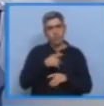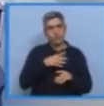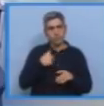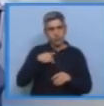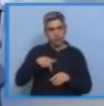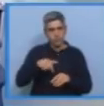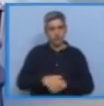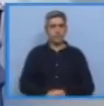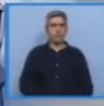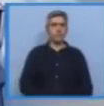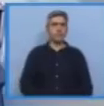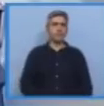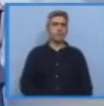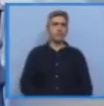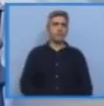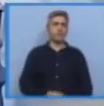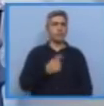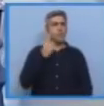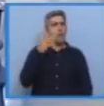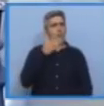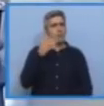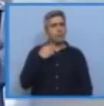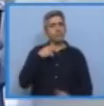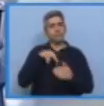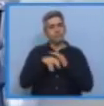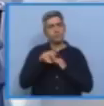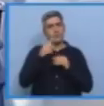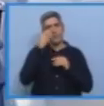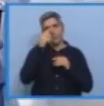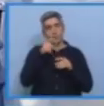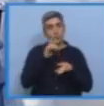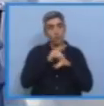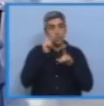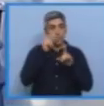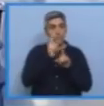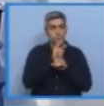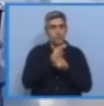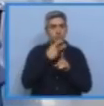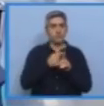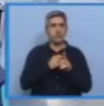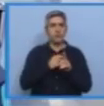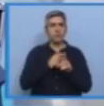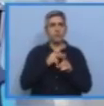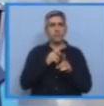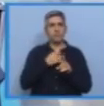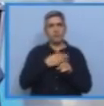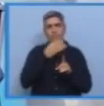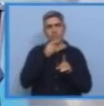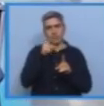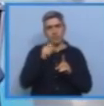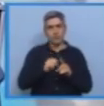estou aqui. E houve uma altura que eu entrei na enfermaria e o doente imediatamente disse: reverendo, quero falar